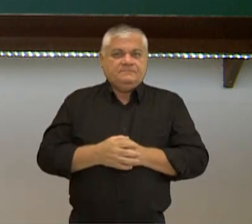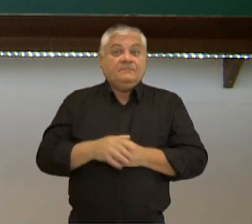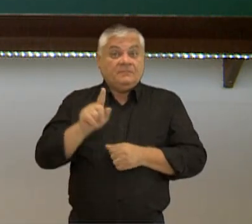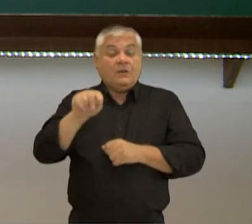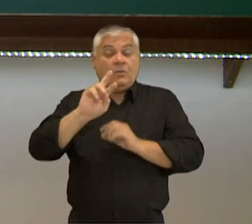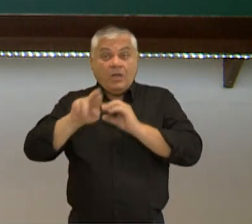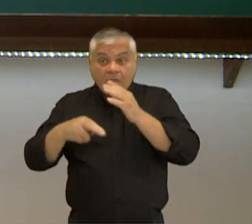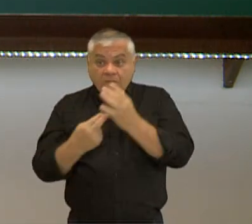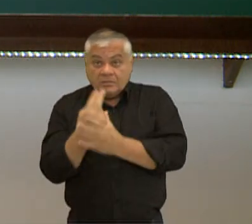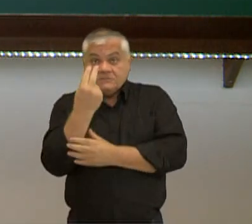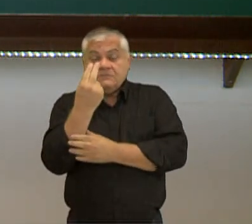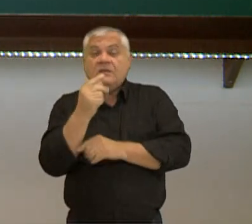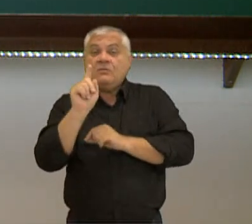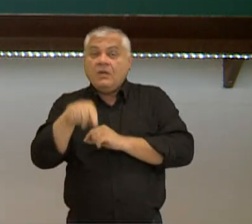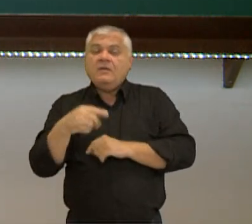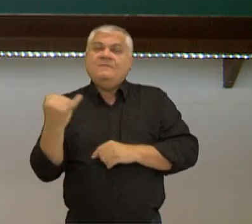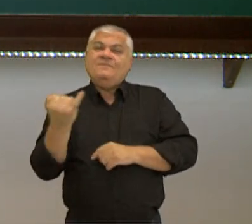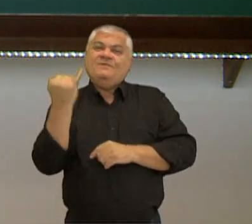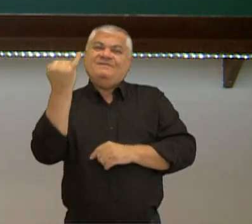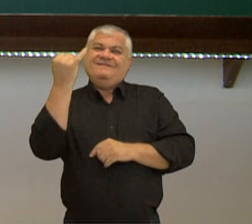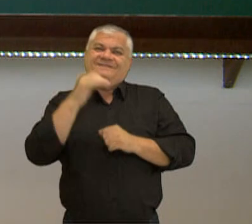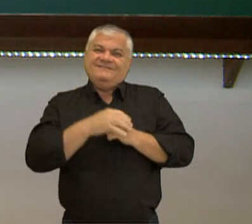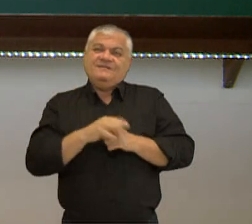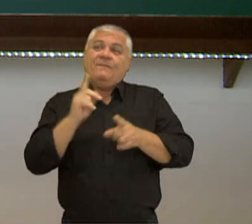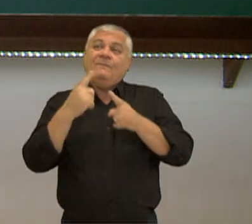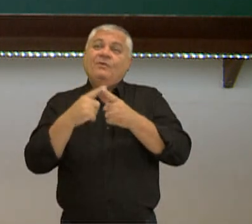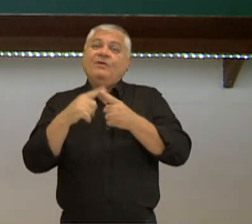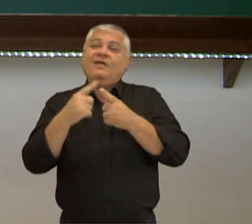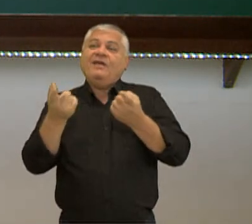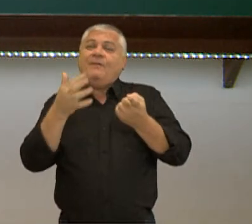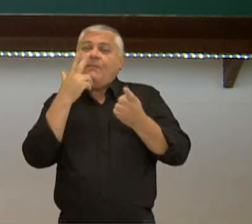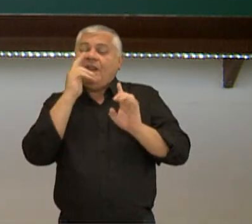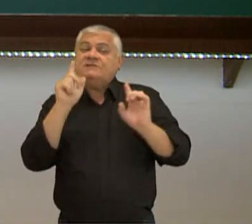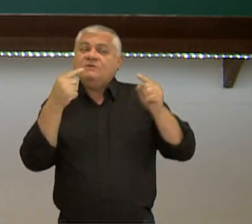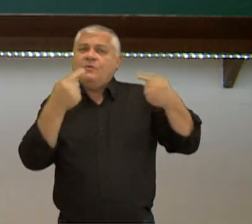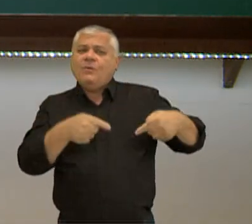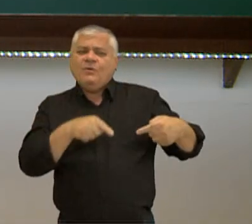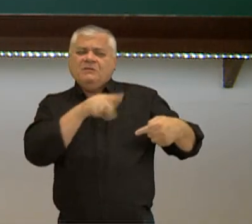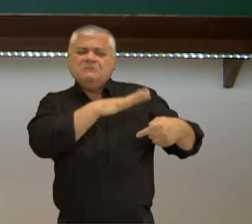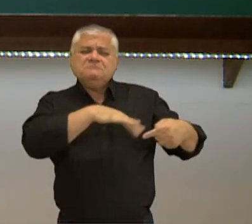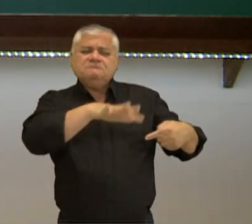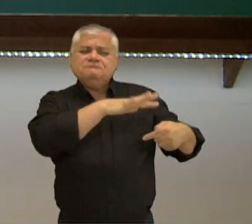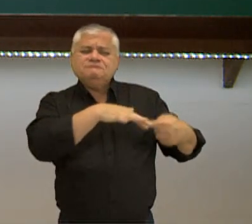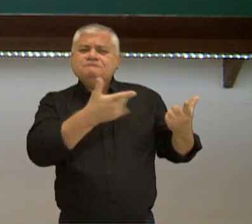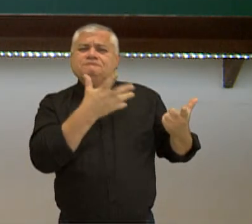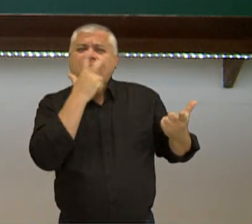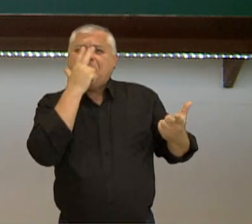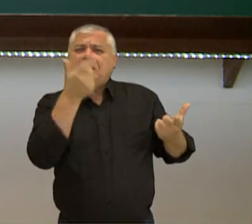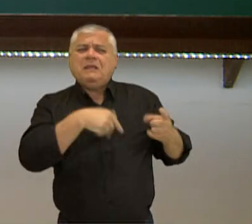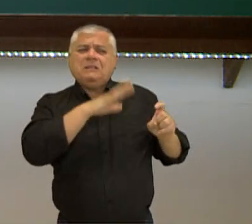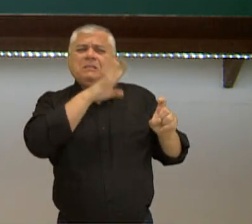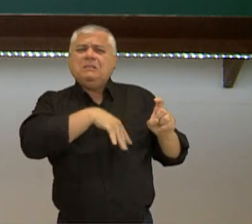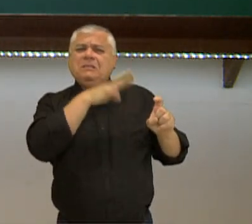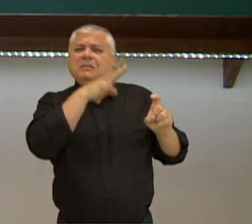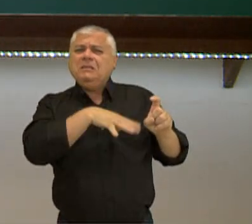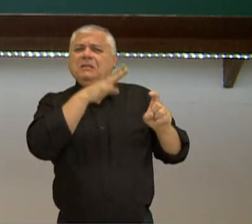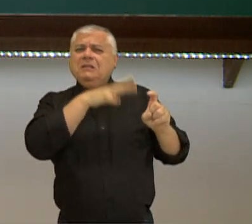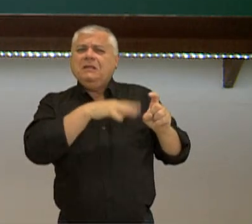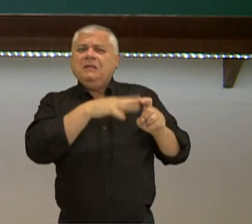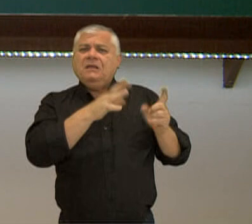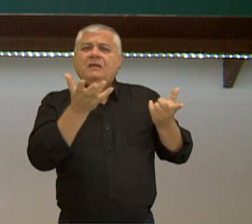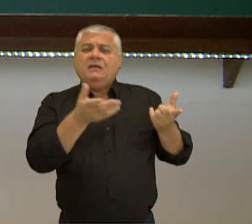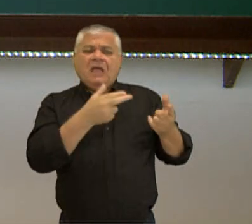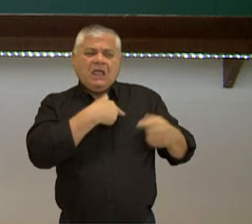nesse sentido, é muito importante, porque ele contrapõe o senso comum, o senso voltado ao teocentrismo, basicamente